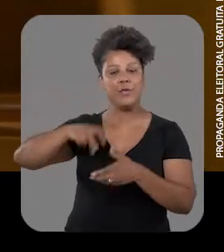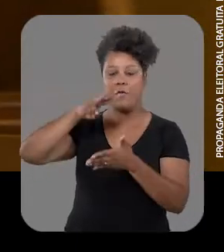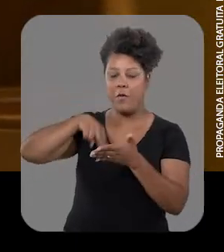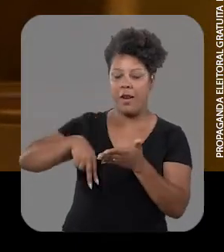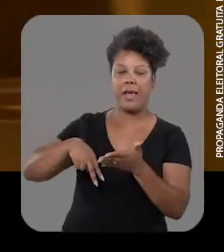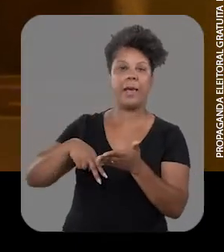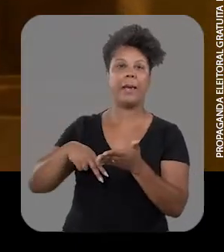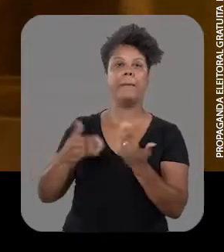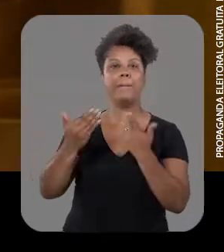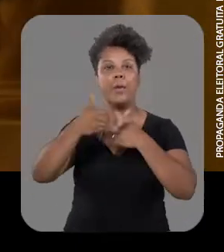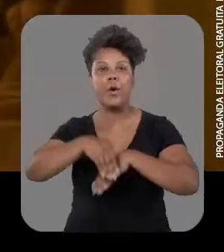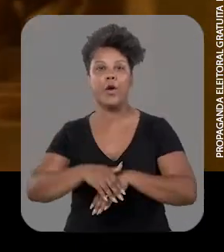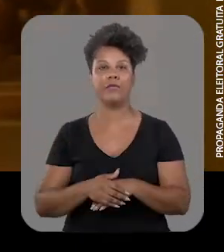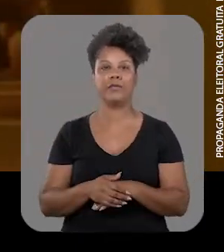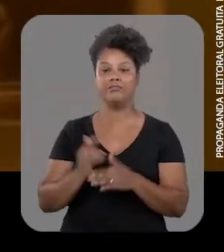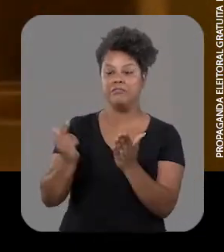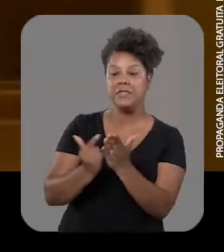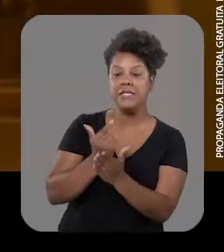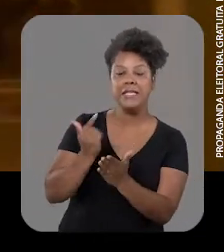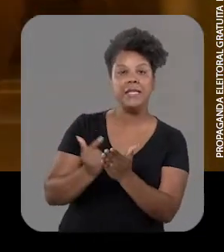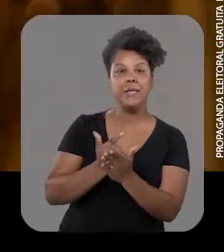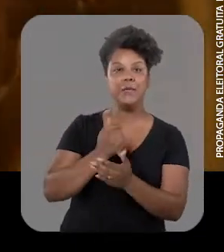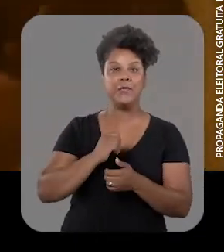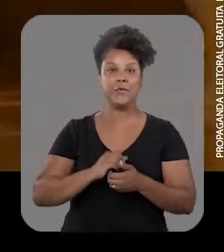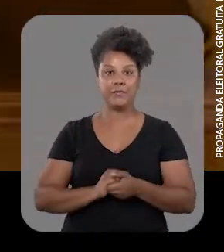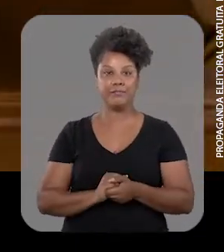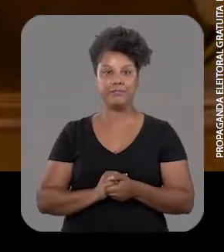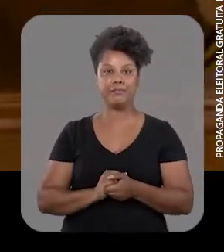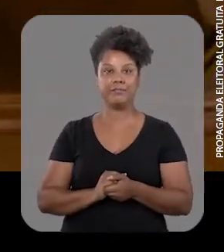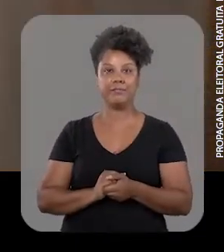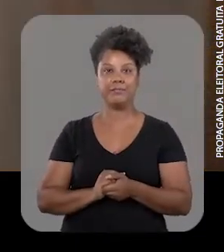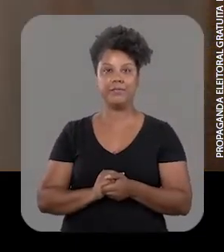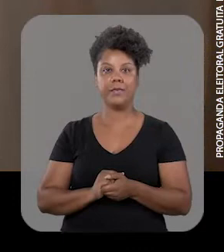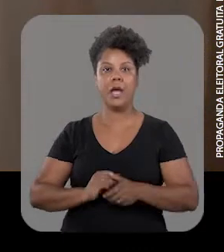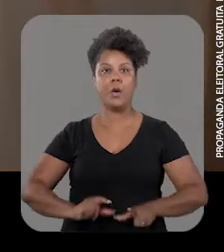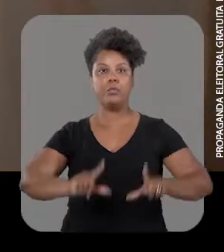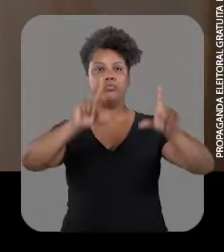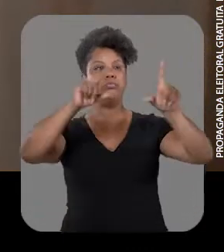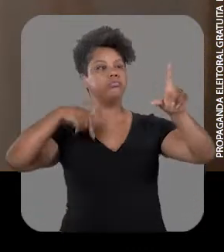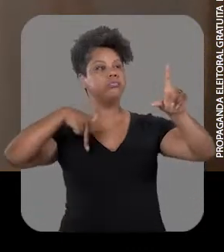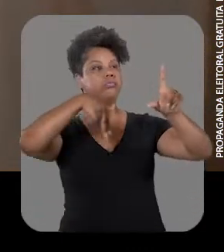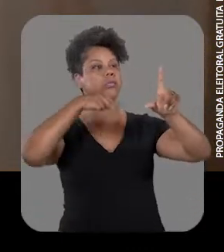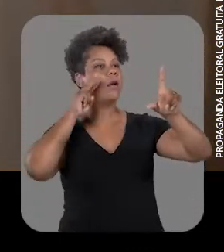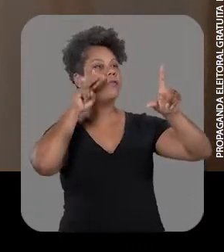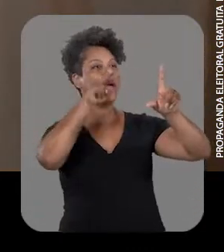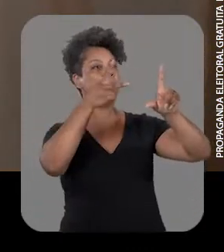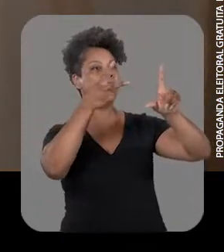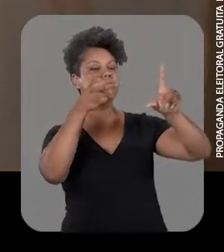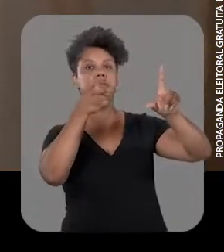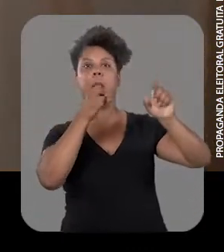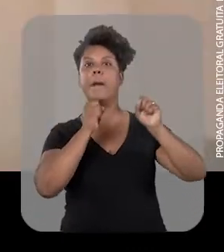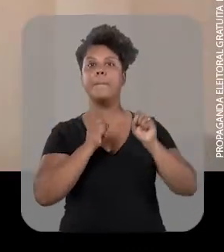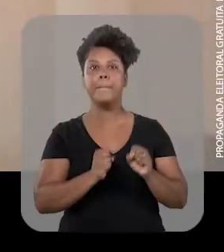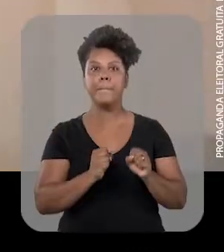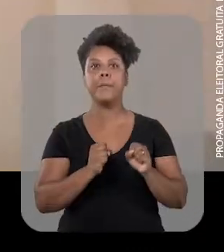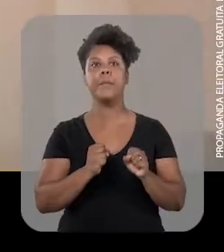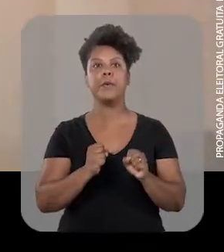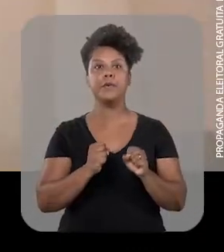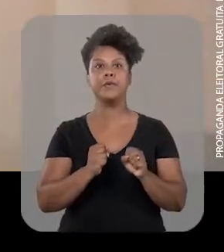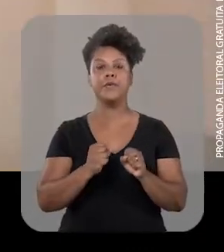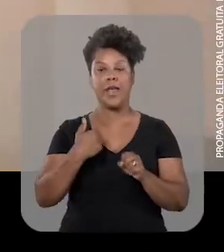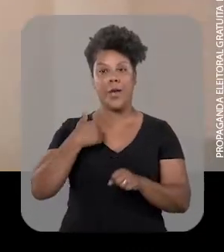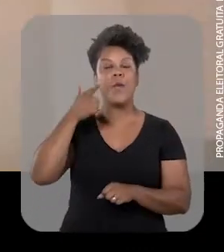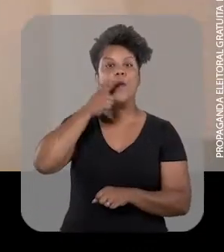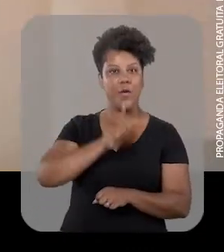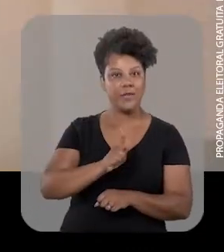eu posso ler provas, livros, ir no quadro e ler o que o professor tá explicando. Eu agora posso falar